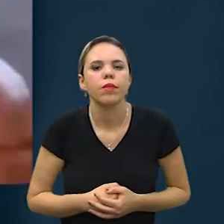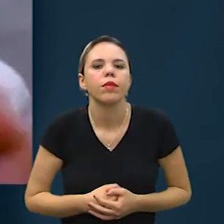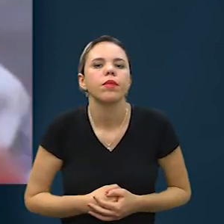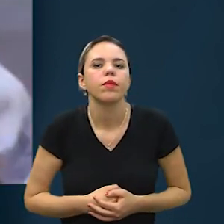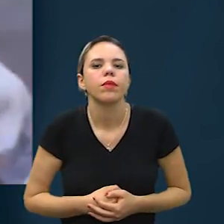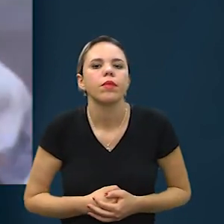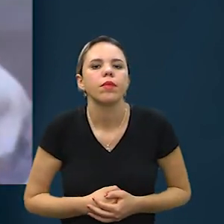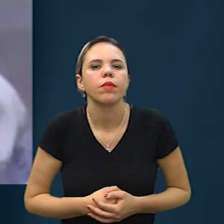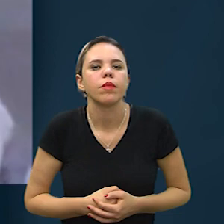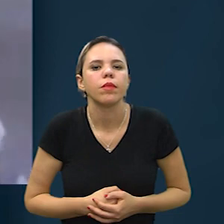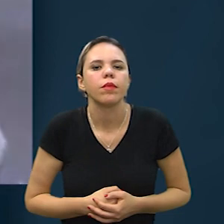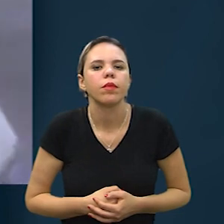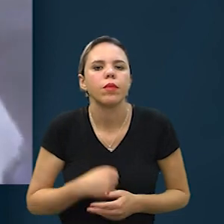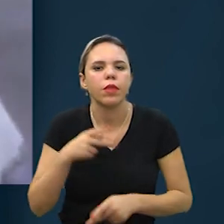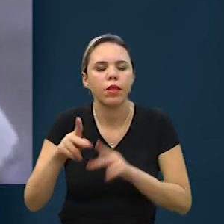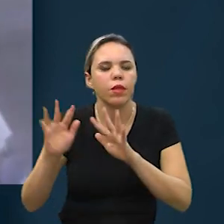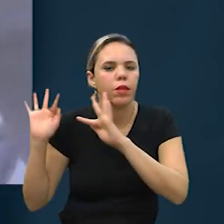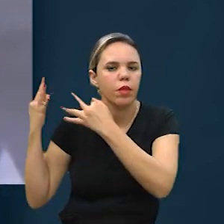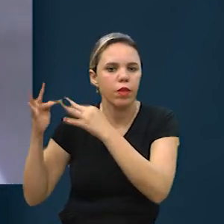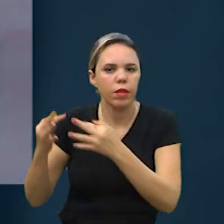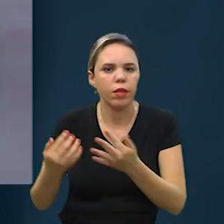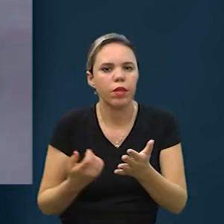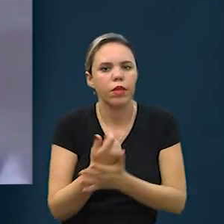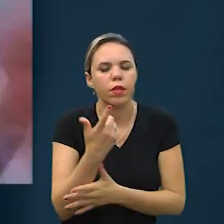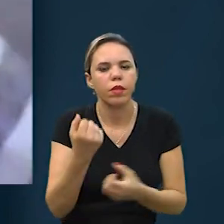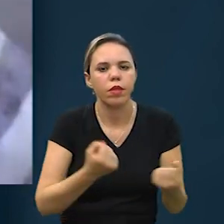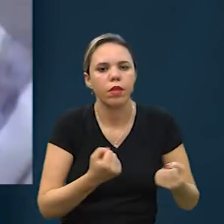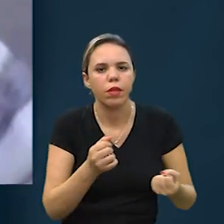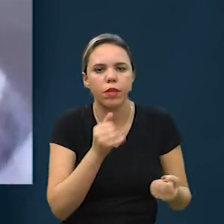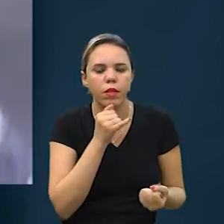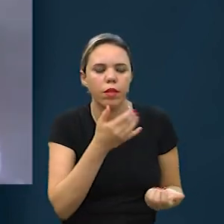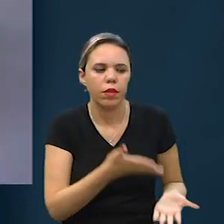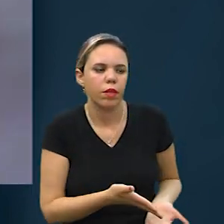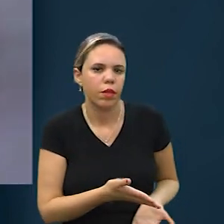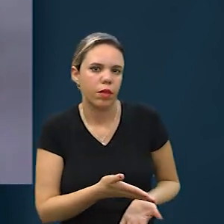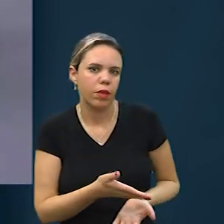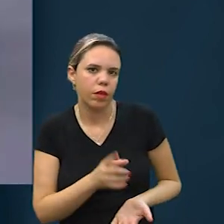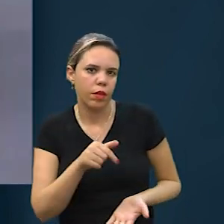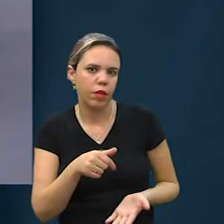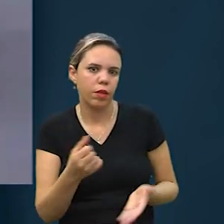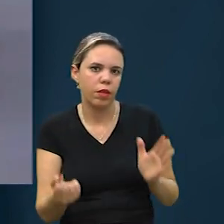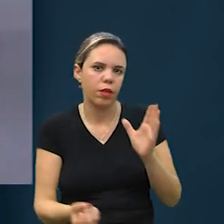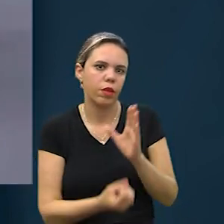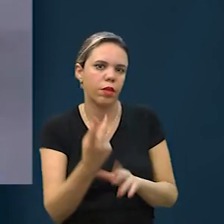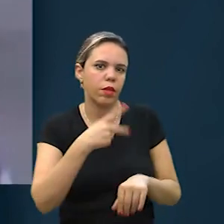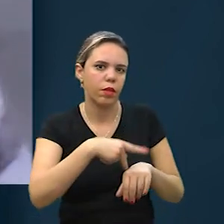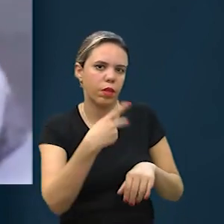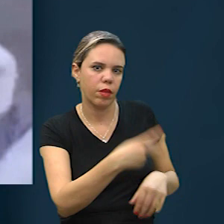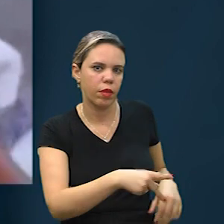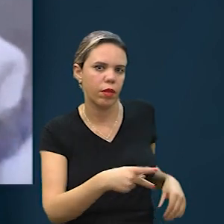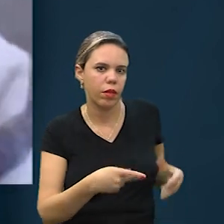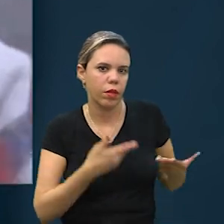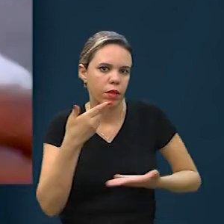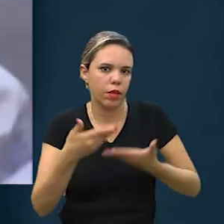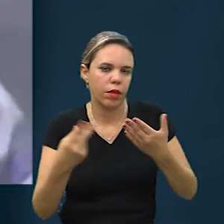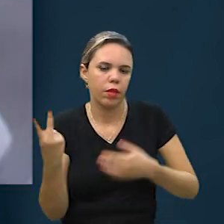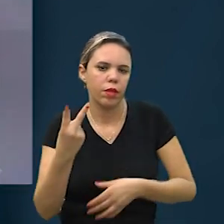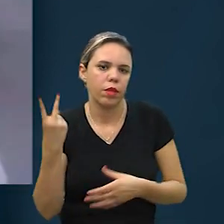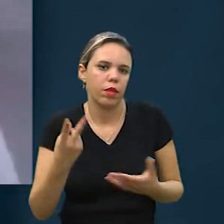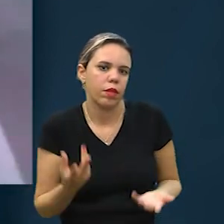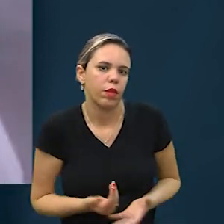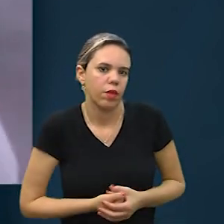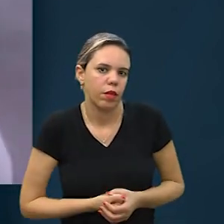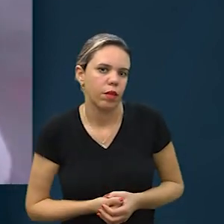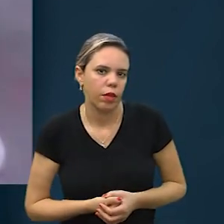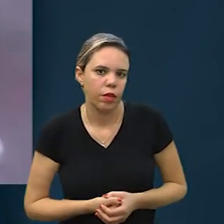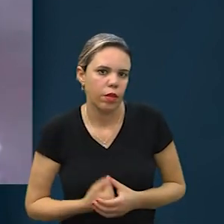então esse descendente japonês acaba comprando um carro, por exemplo, que é de origem do seu país, elogia, valoriza